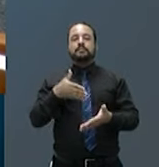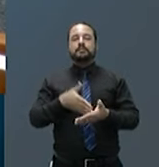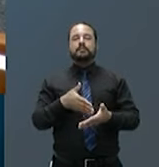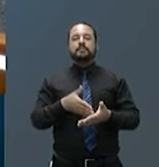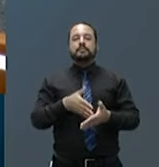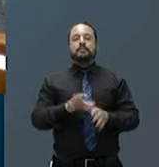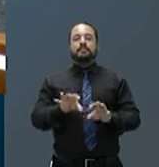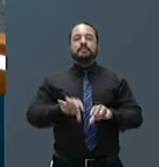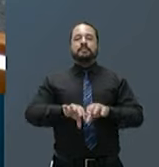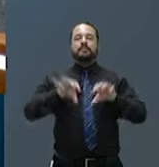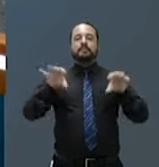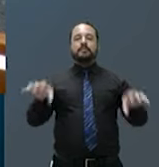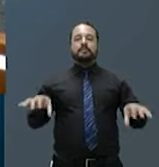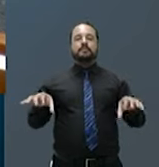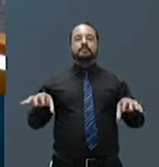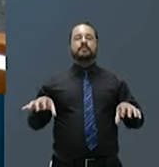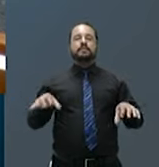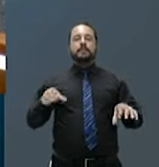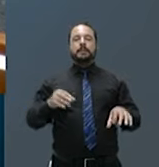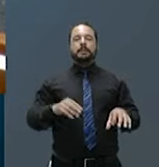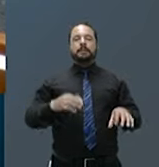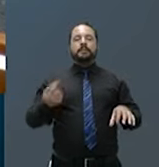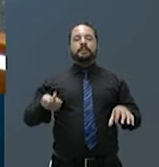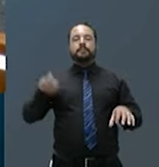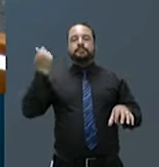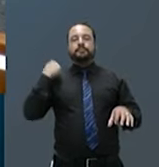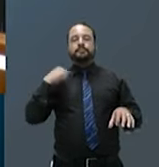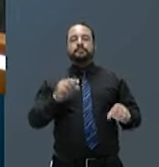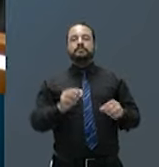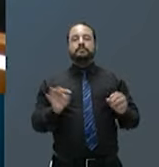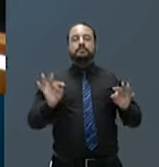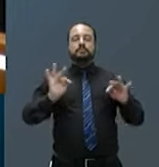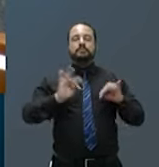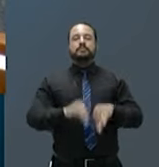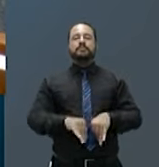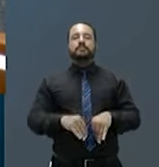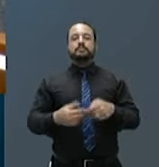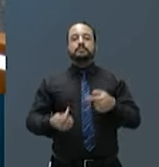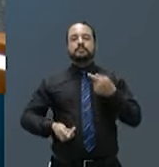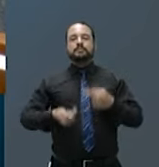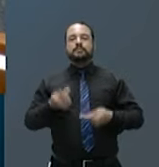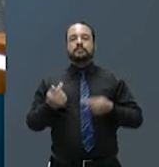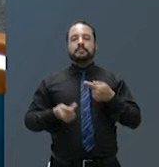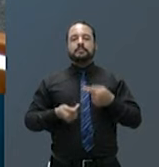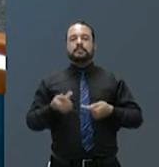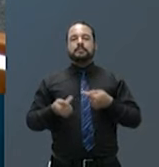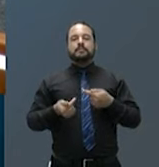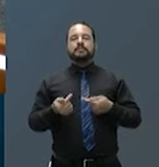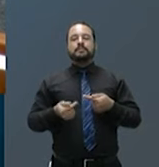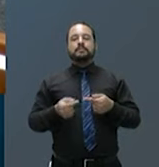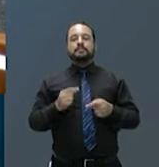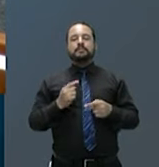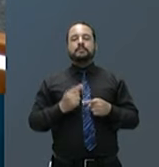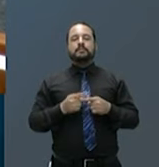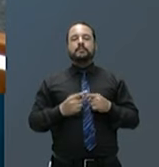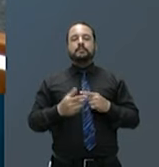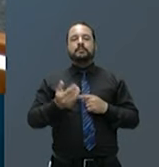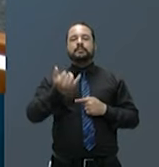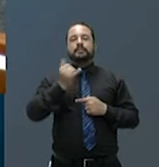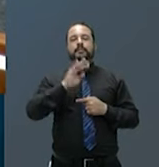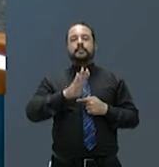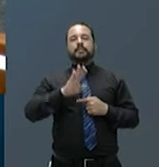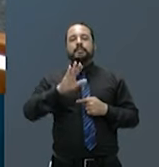daquele precedente. E aí, por fim, para contribuir com o debate, a BPC pede vênia